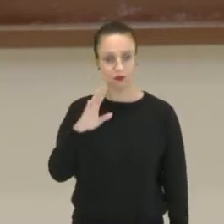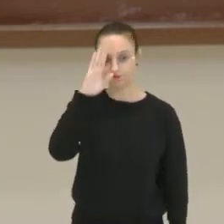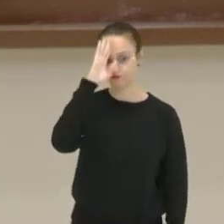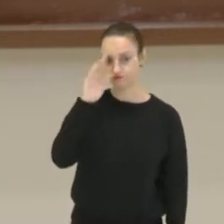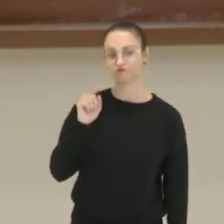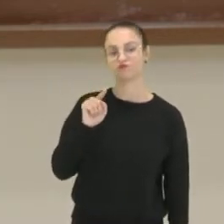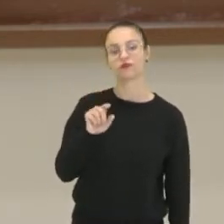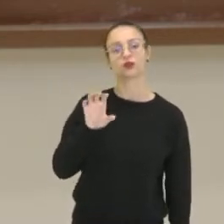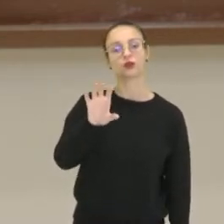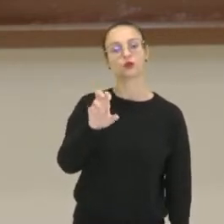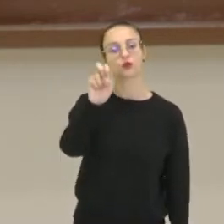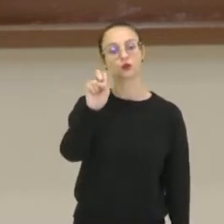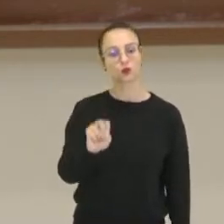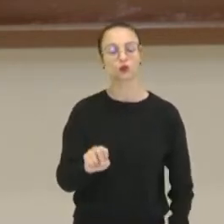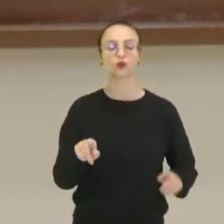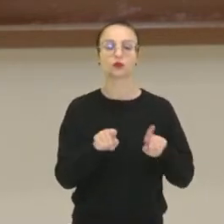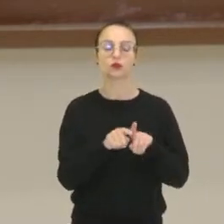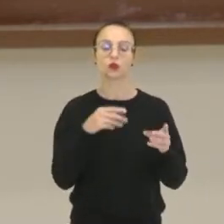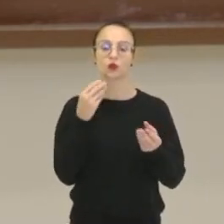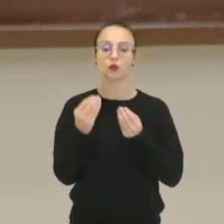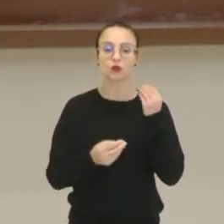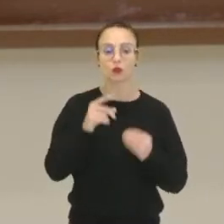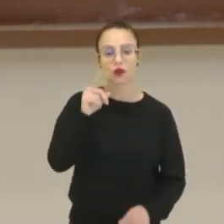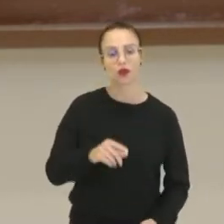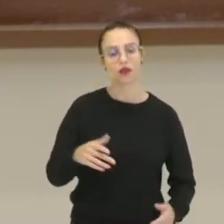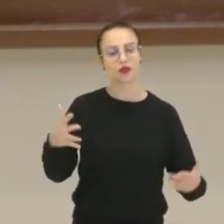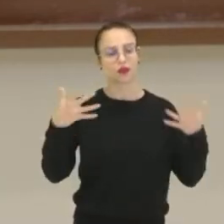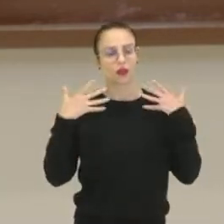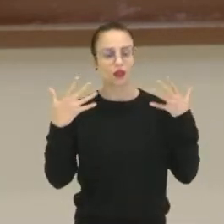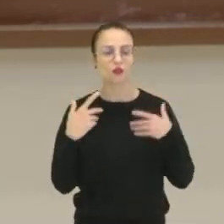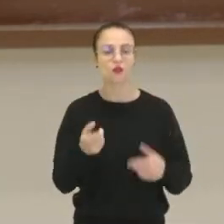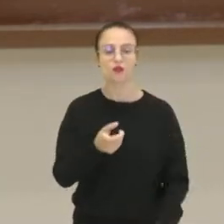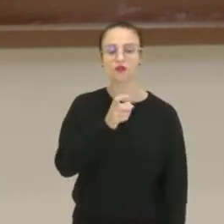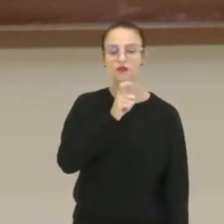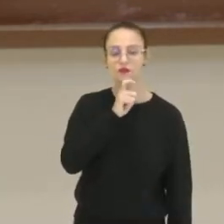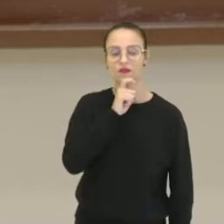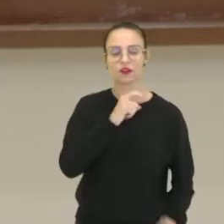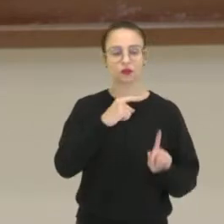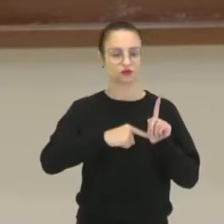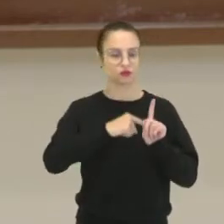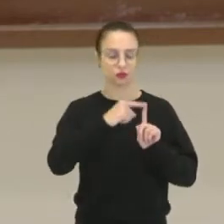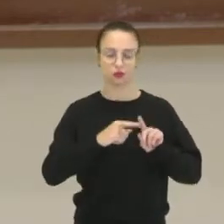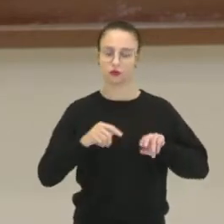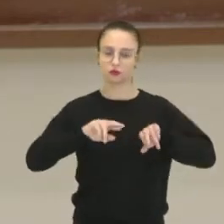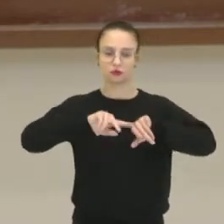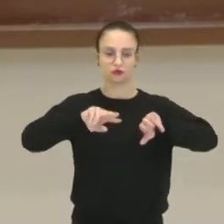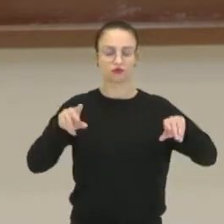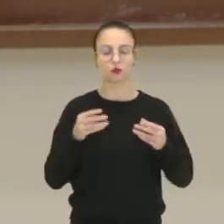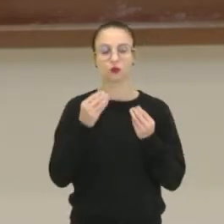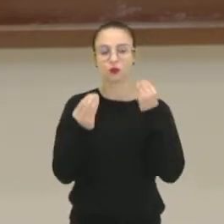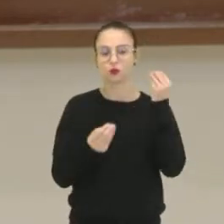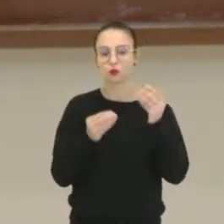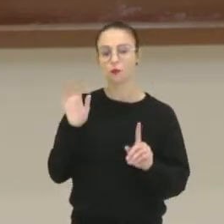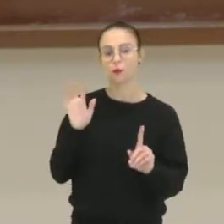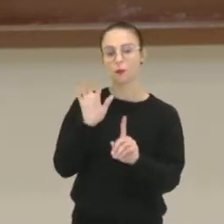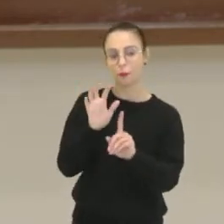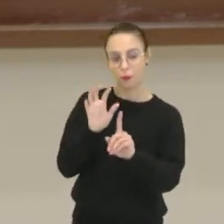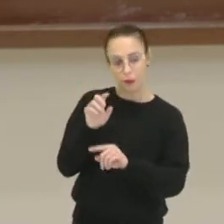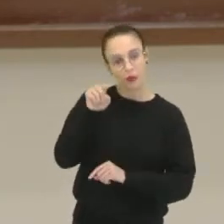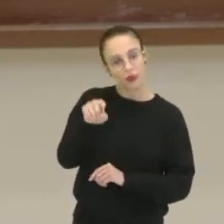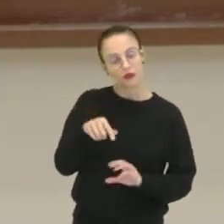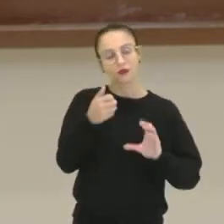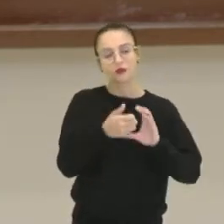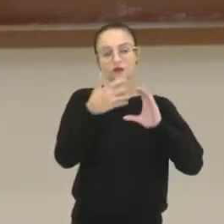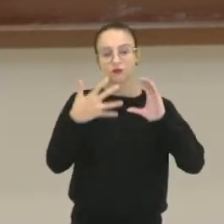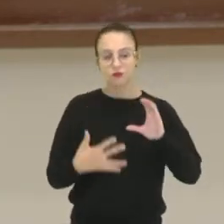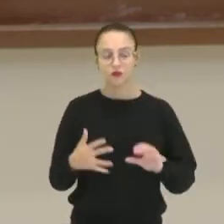sul, como ele é, se é calor, se é frio, temperaturas, enfim, o que influencia nessas